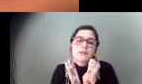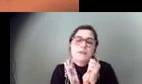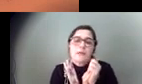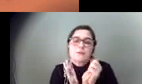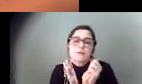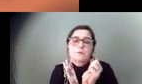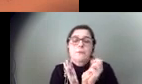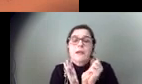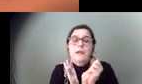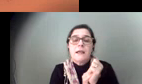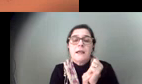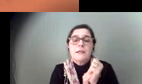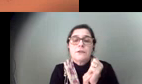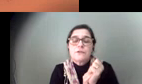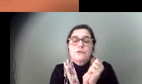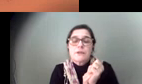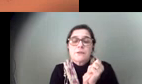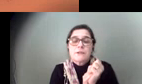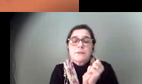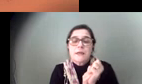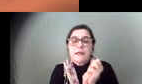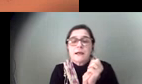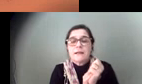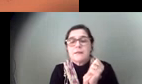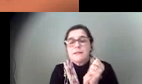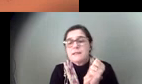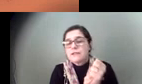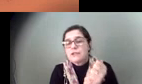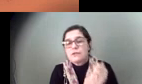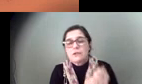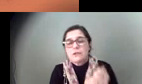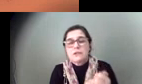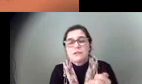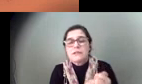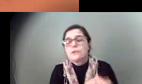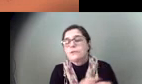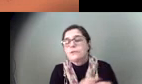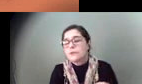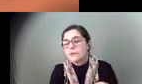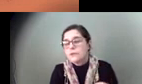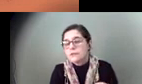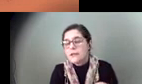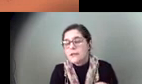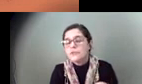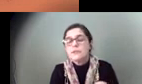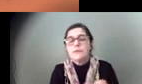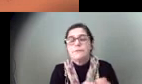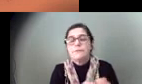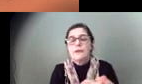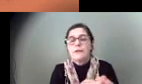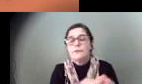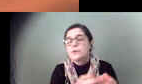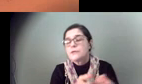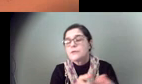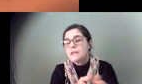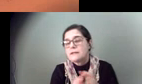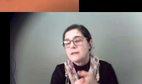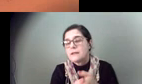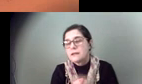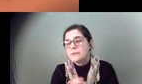ou três segmentos. Então, nós tivemos também a ATPC da diretoria de ensino, que o total foram sete, né?